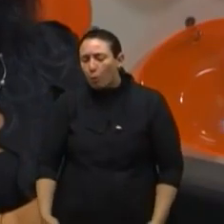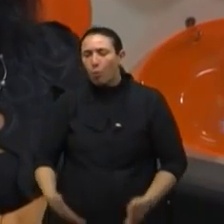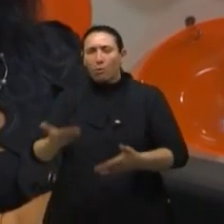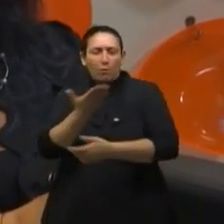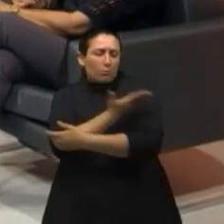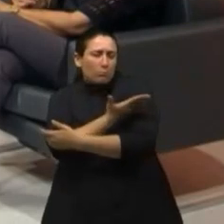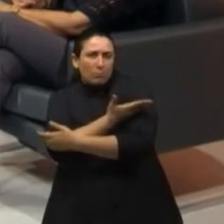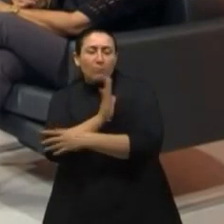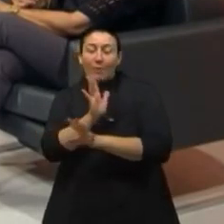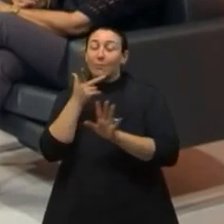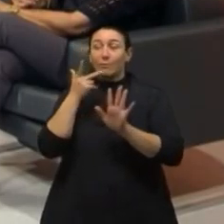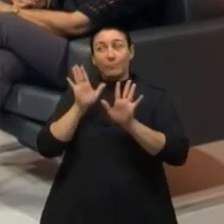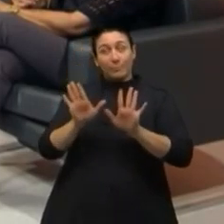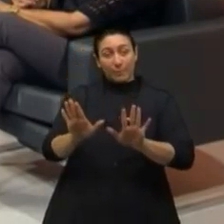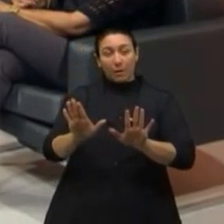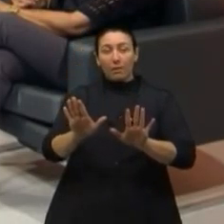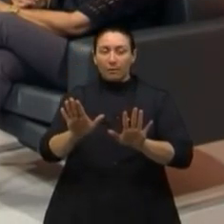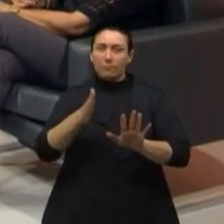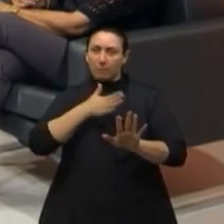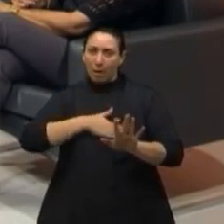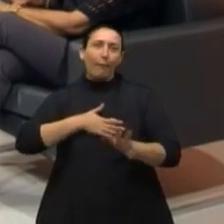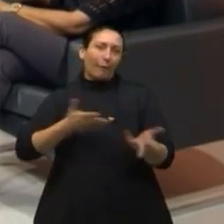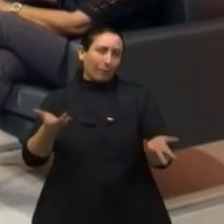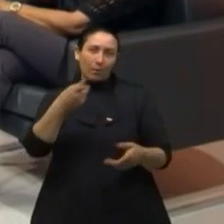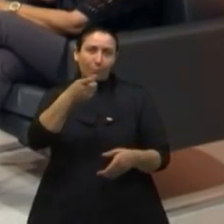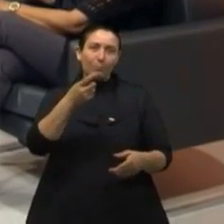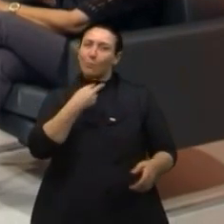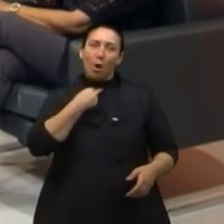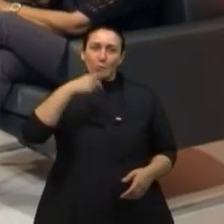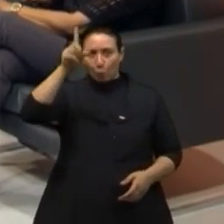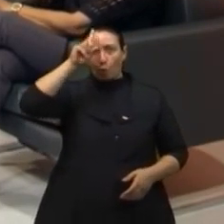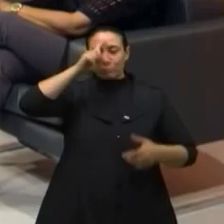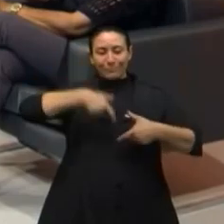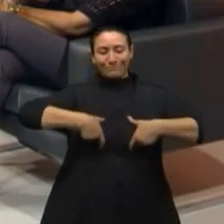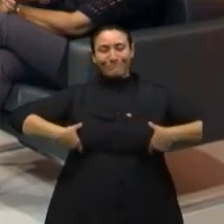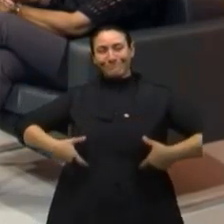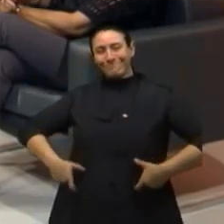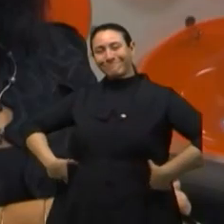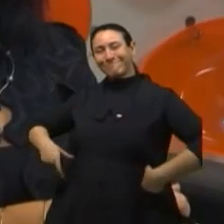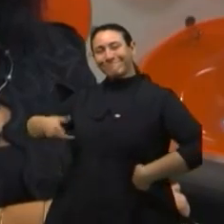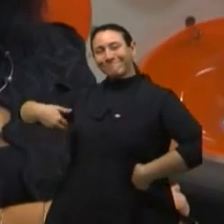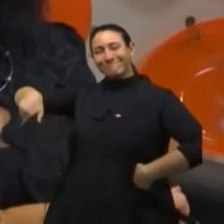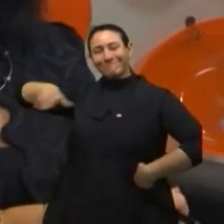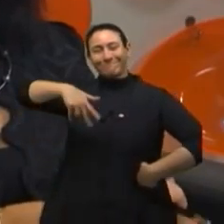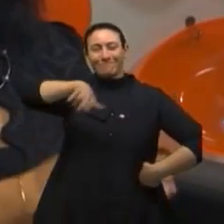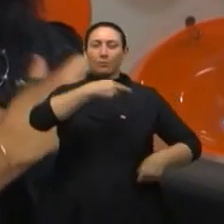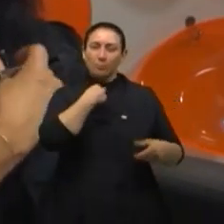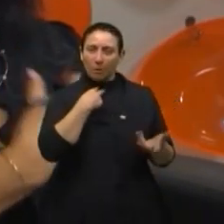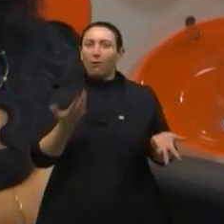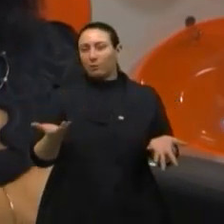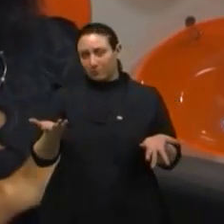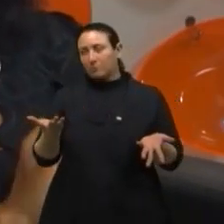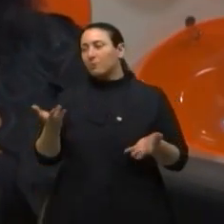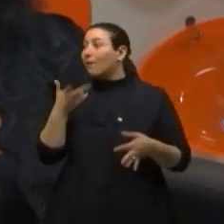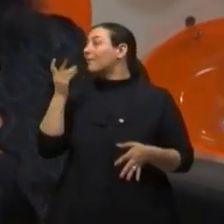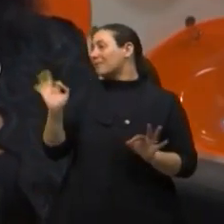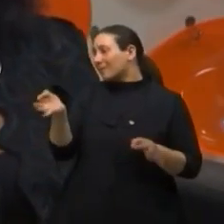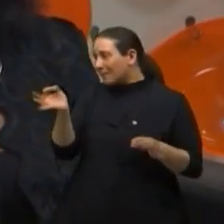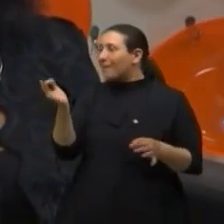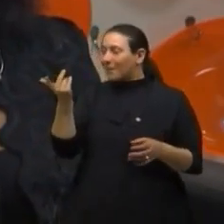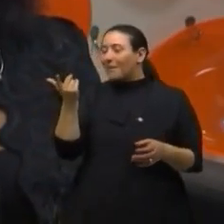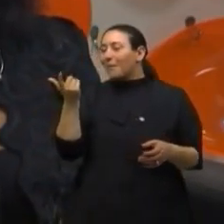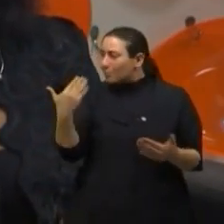regata não vamos por isso andar agora de biquíni todo dia que não isso que eu queria saber uma uma bermuda te o joelho e uma regatinha já tá